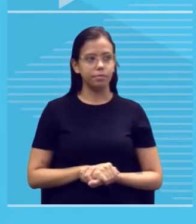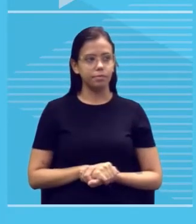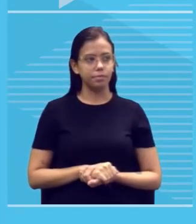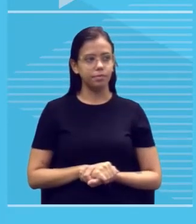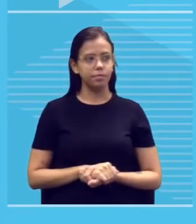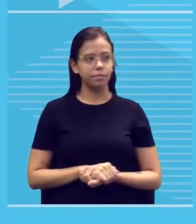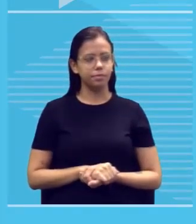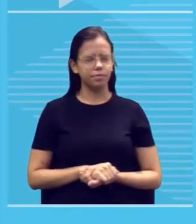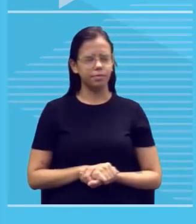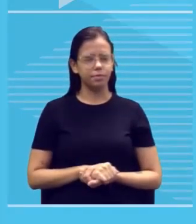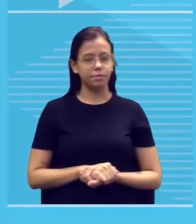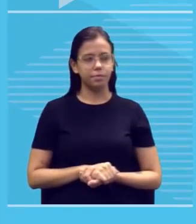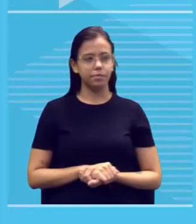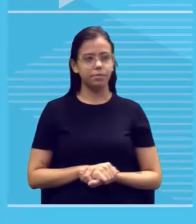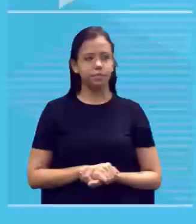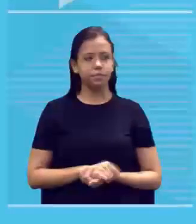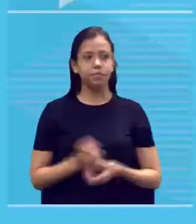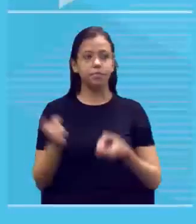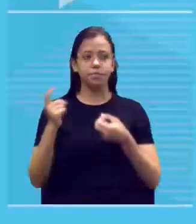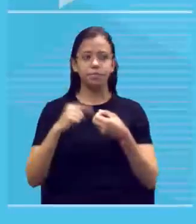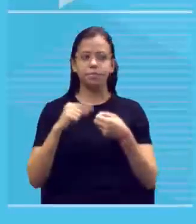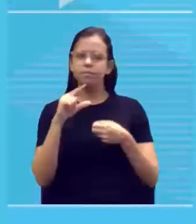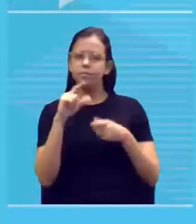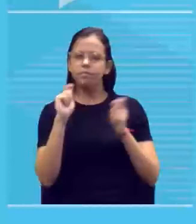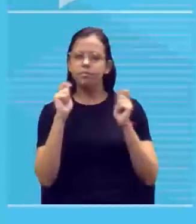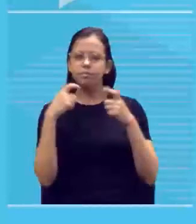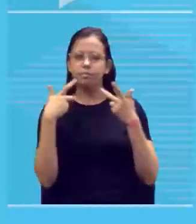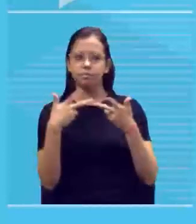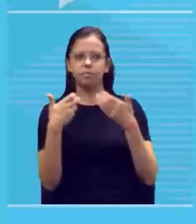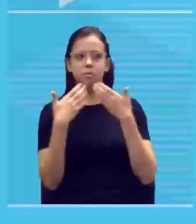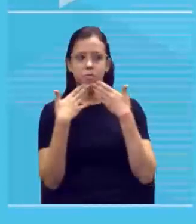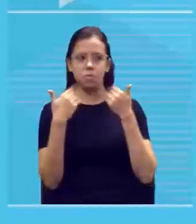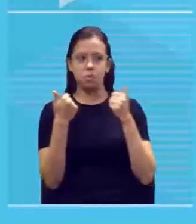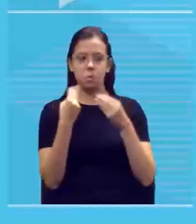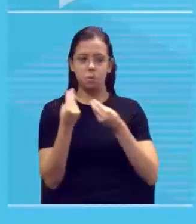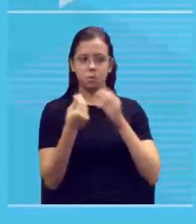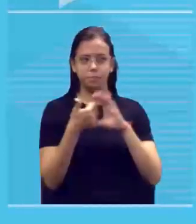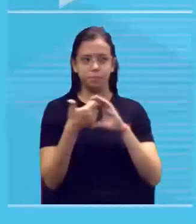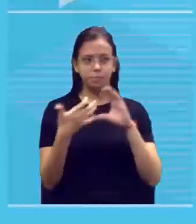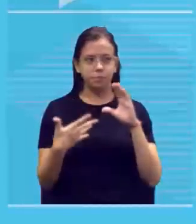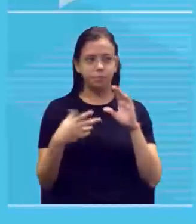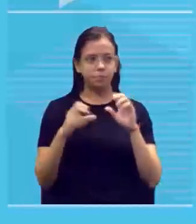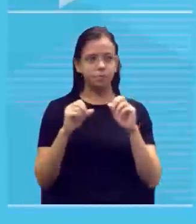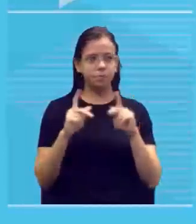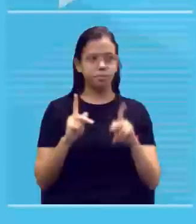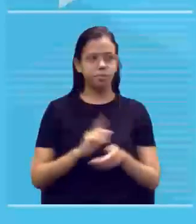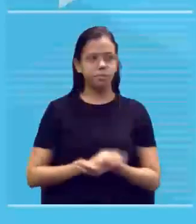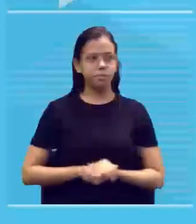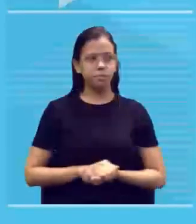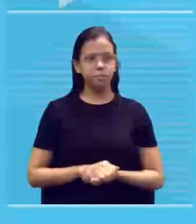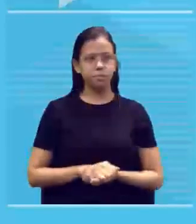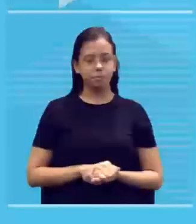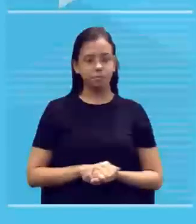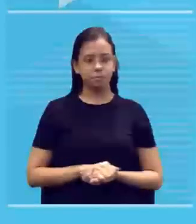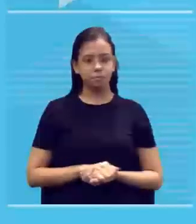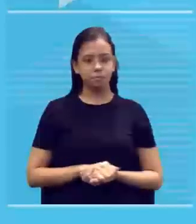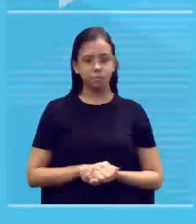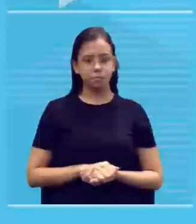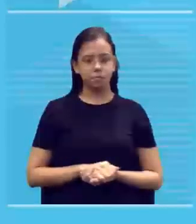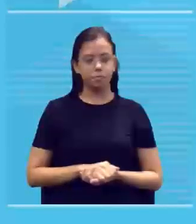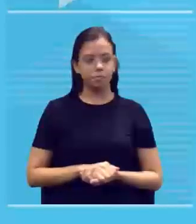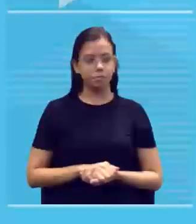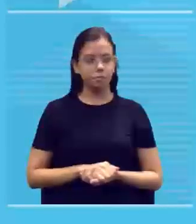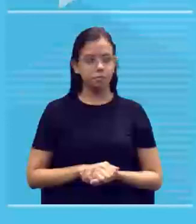vamos voltar aqui só um pouquinho para gente receber melhor essas características Ok primeiro era coisa do